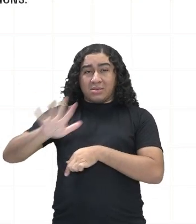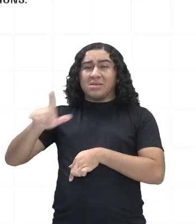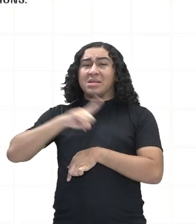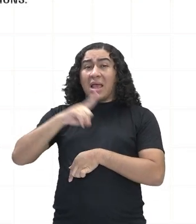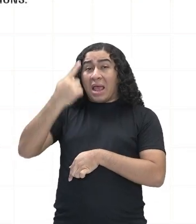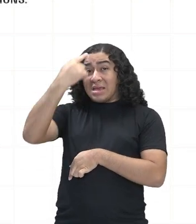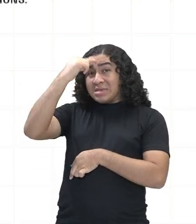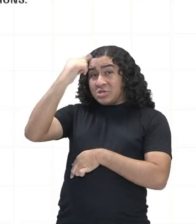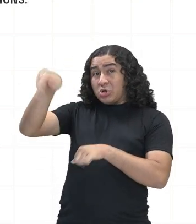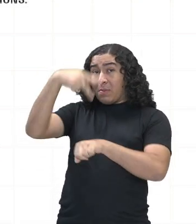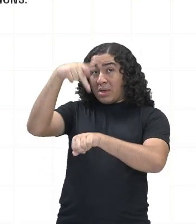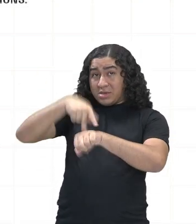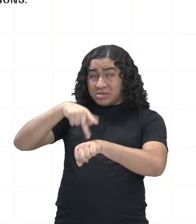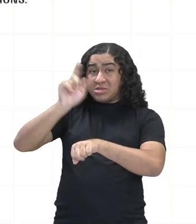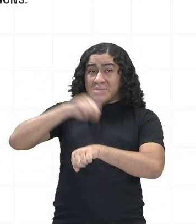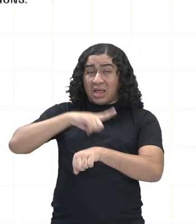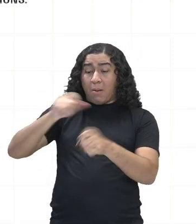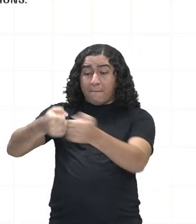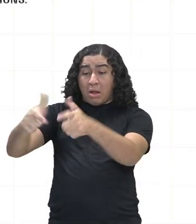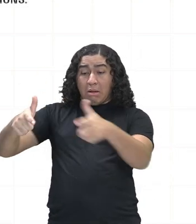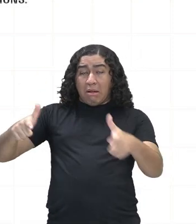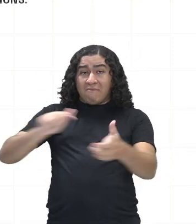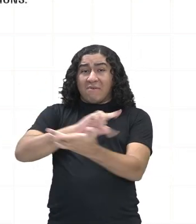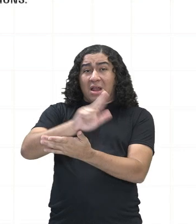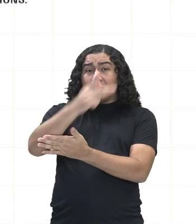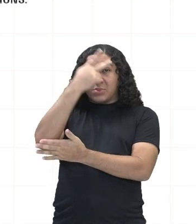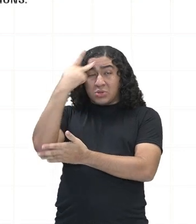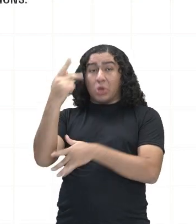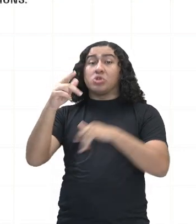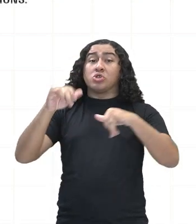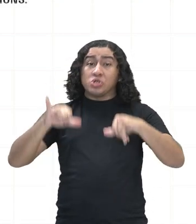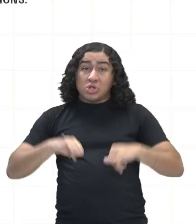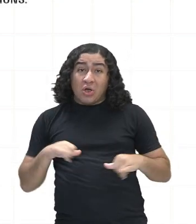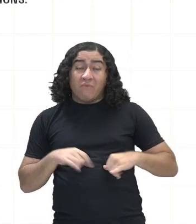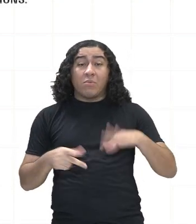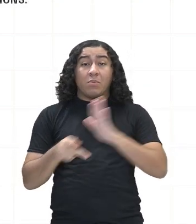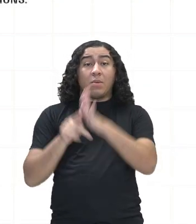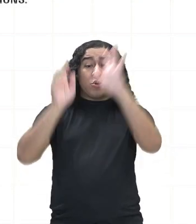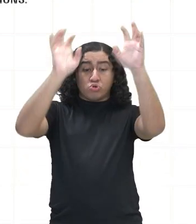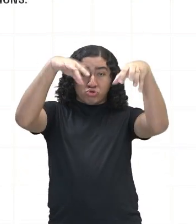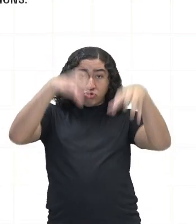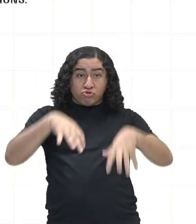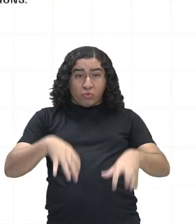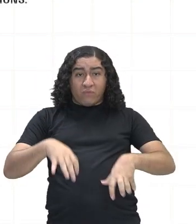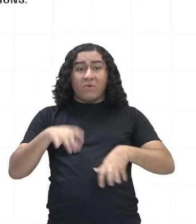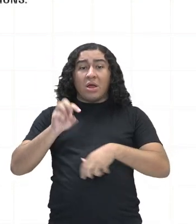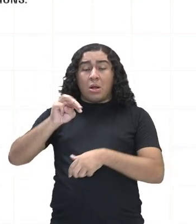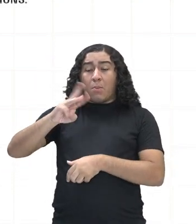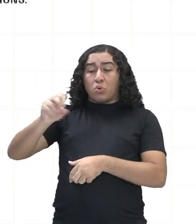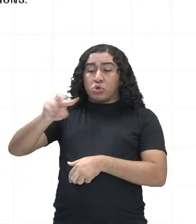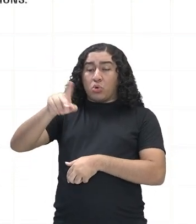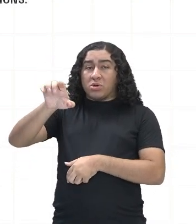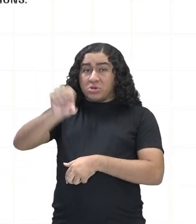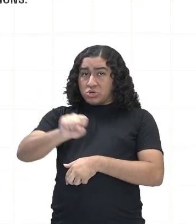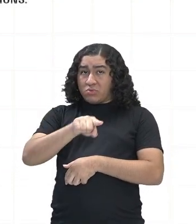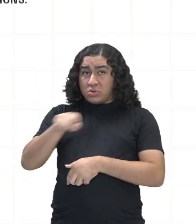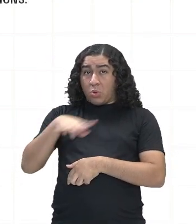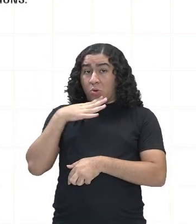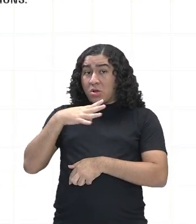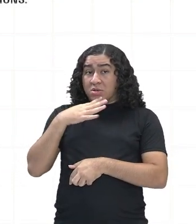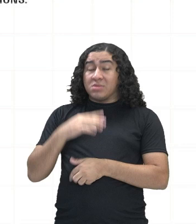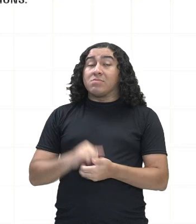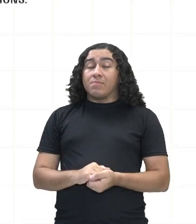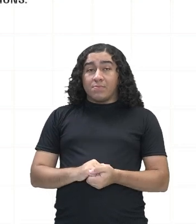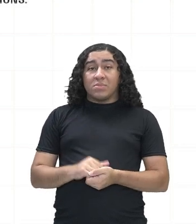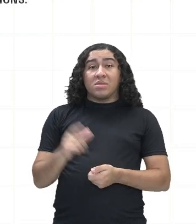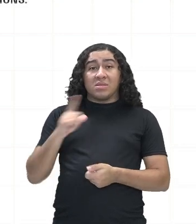do mundo, como a gente já sabe, né? Ela sofre muito com a chamada chuva de monções, né? Você tem ali uma quantidade